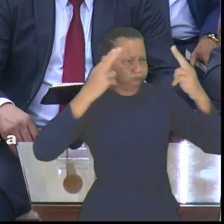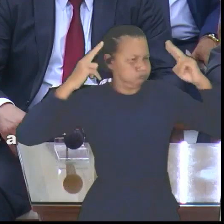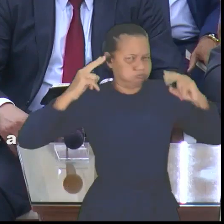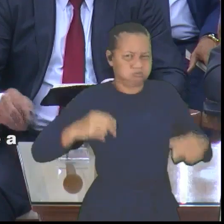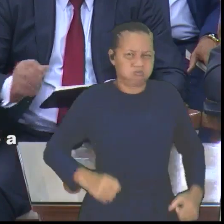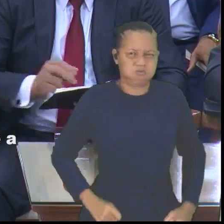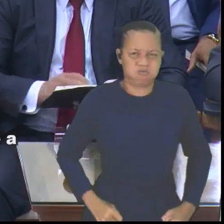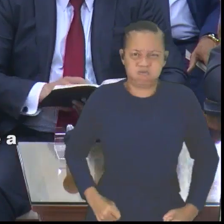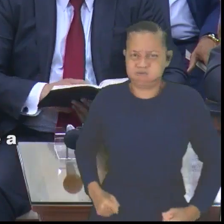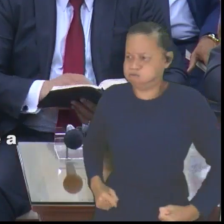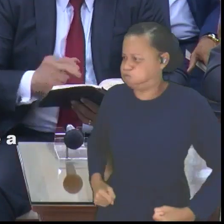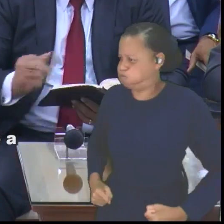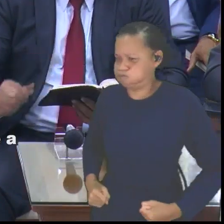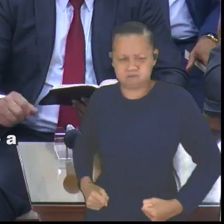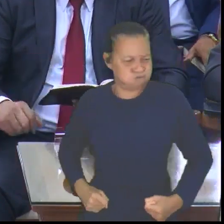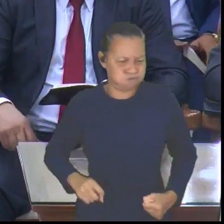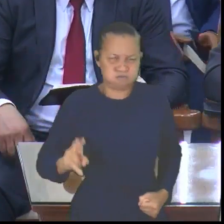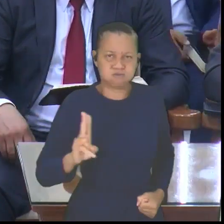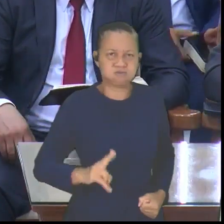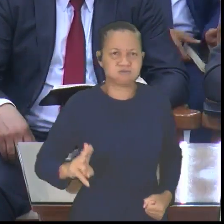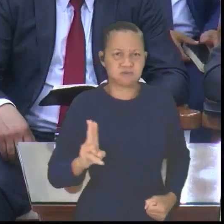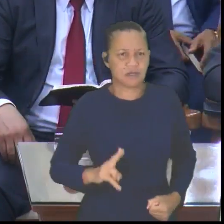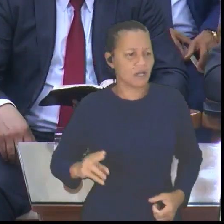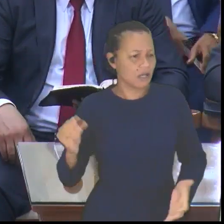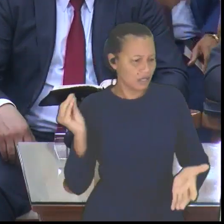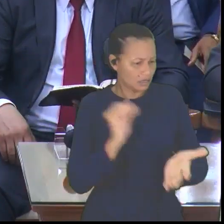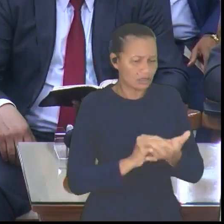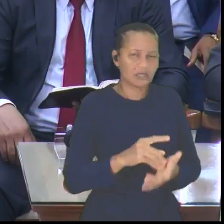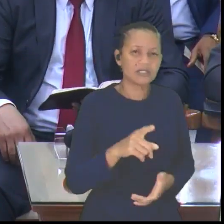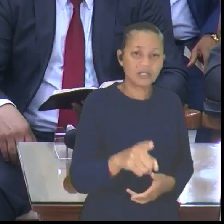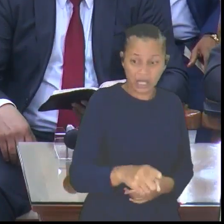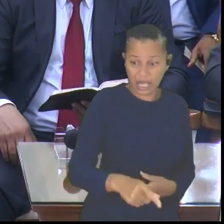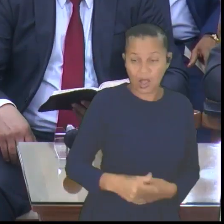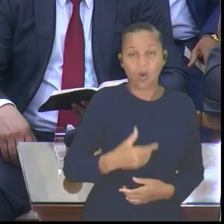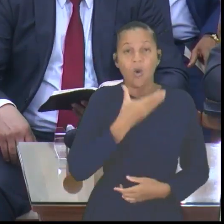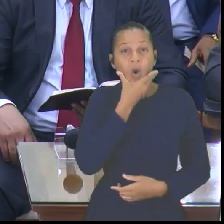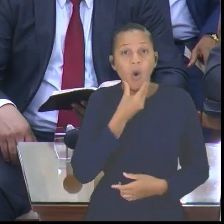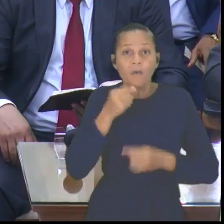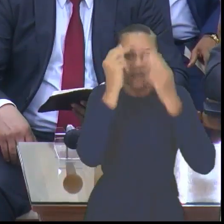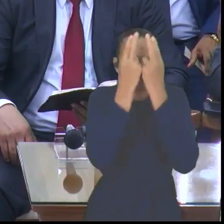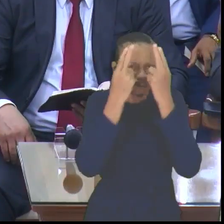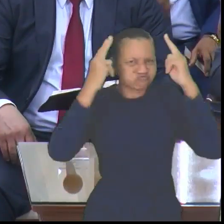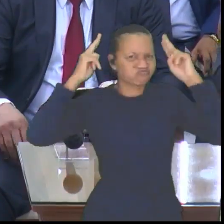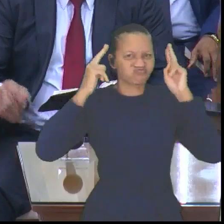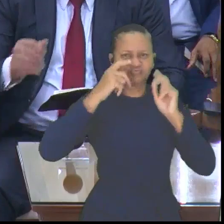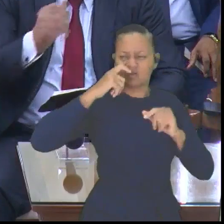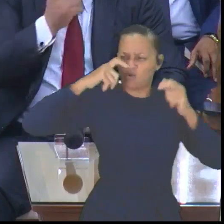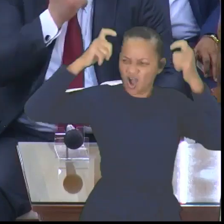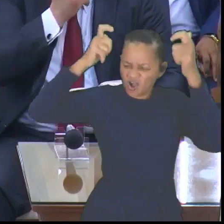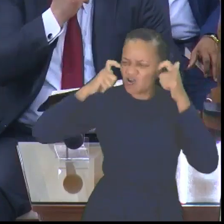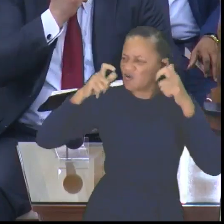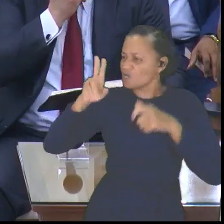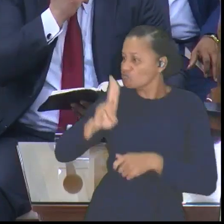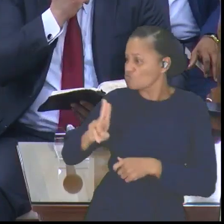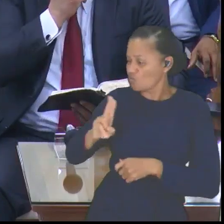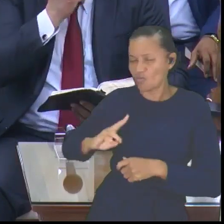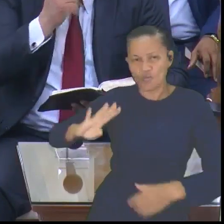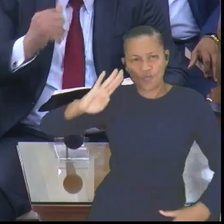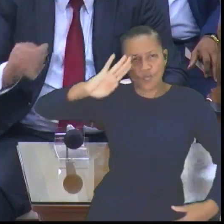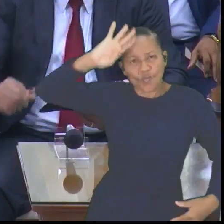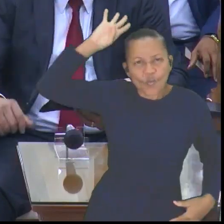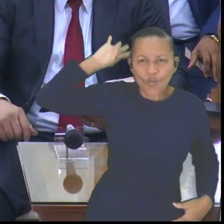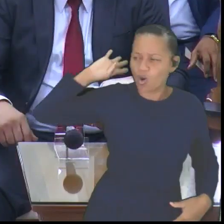usou guardas. Anota isto aí. Enquanto Herodes usou guardas,